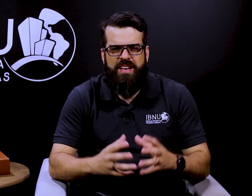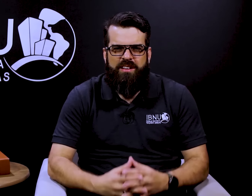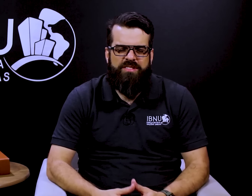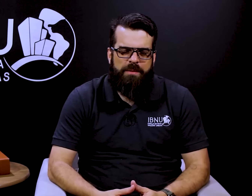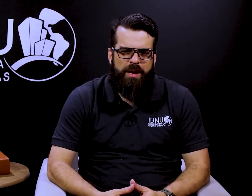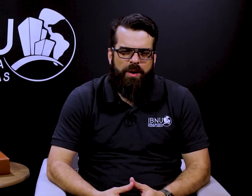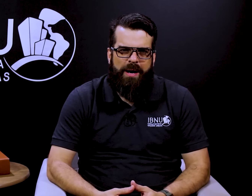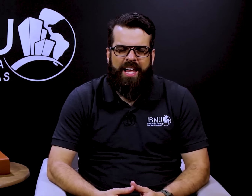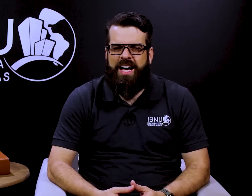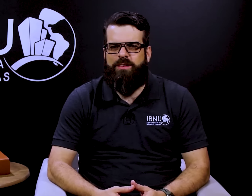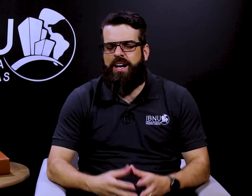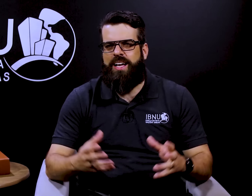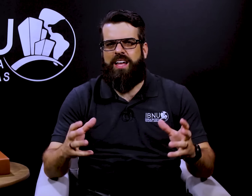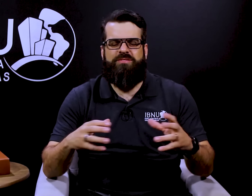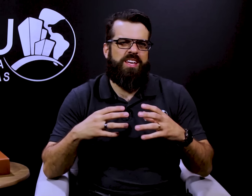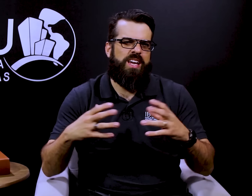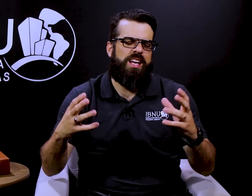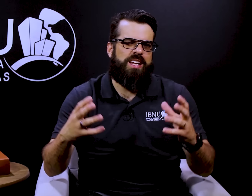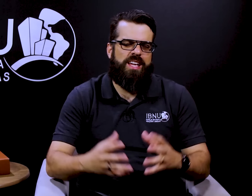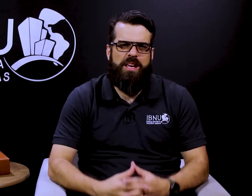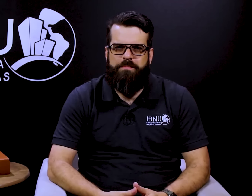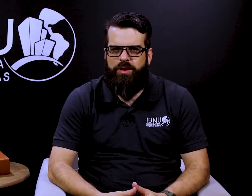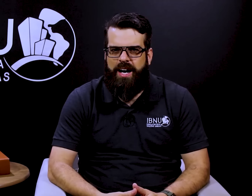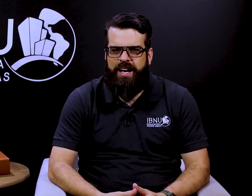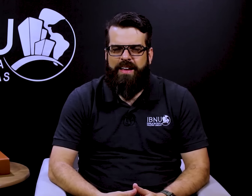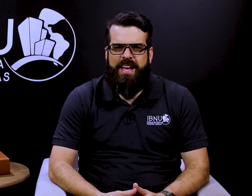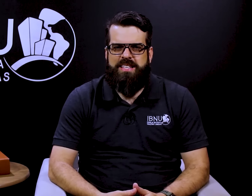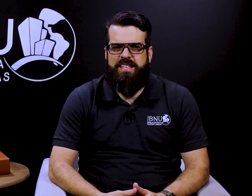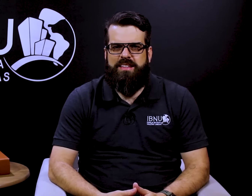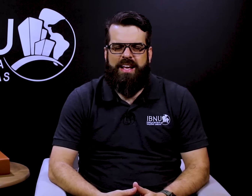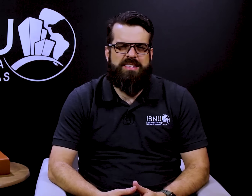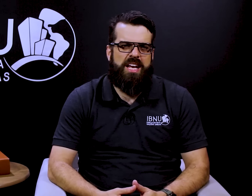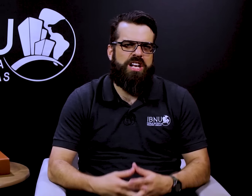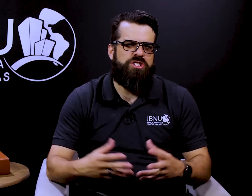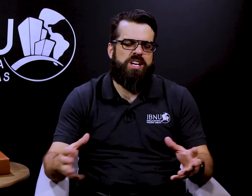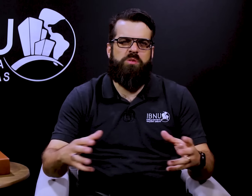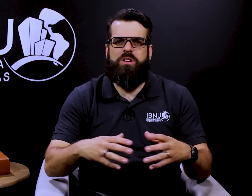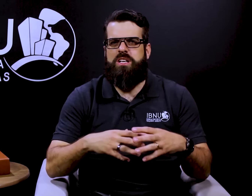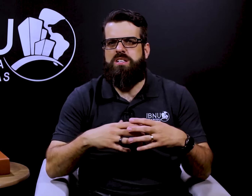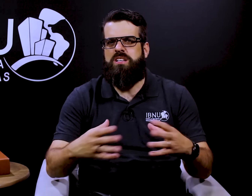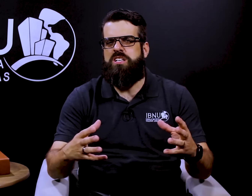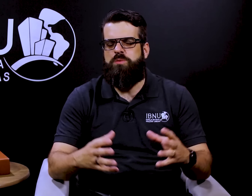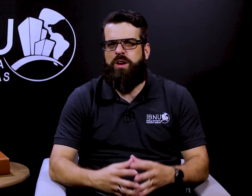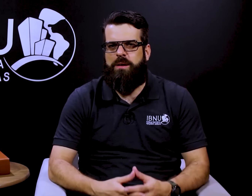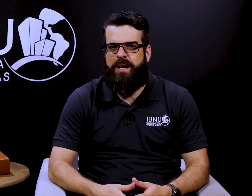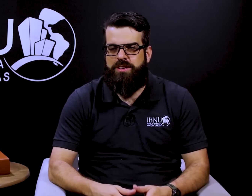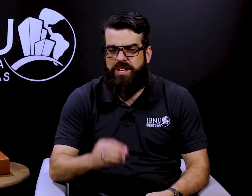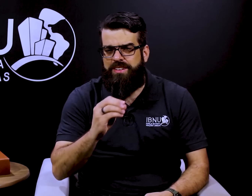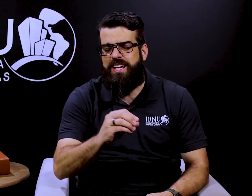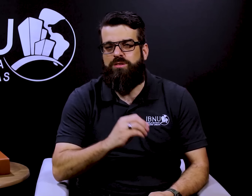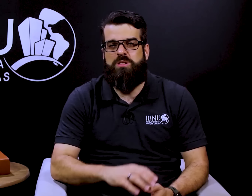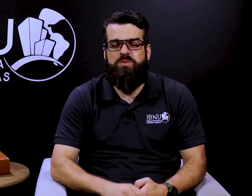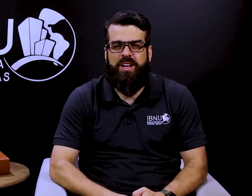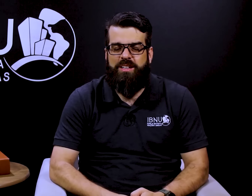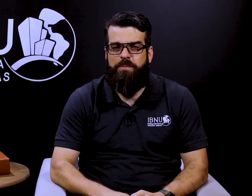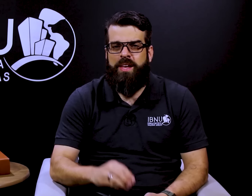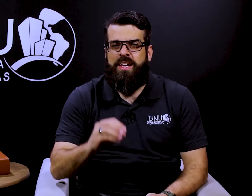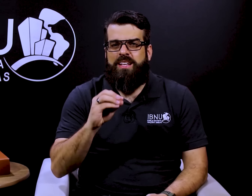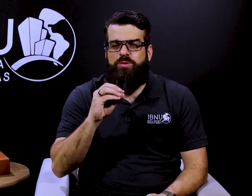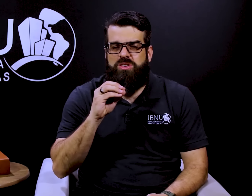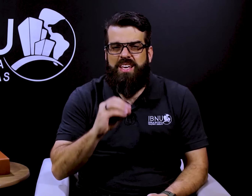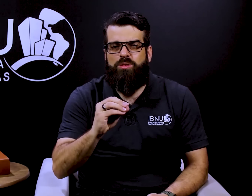vezes fica meio abalado. Ai, lá vem ele querer empurrar essa religião, o cristianismo, goela abaixo. Na verdade, nós estamos